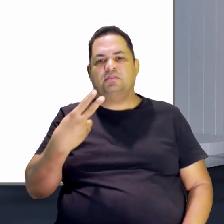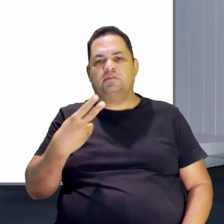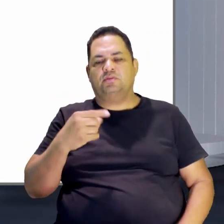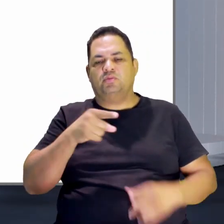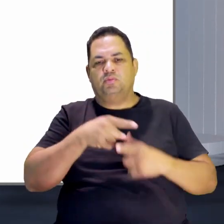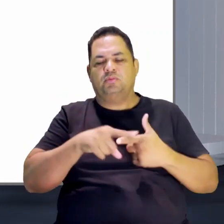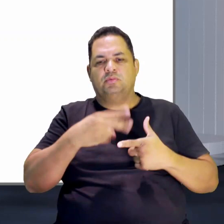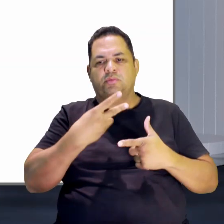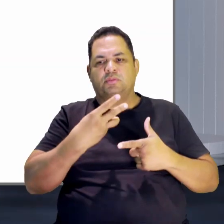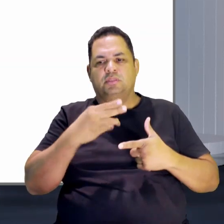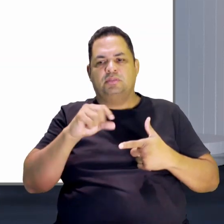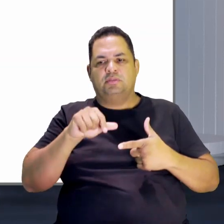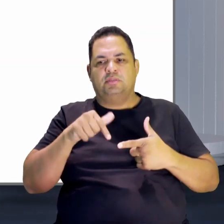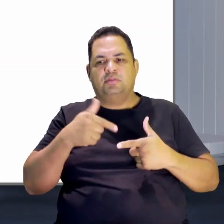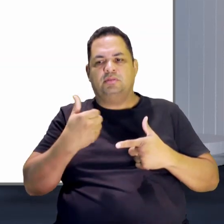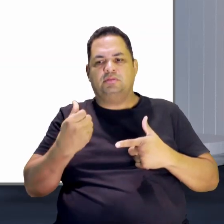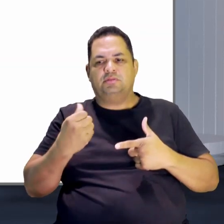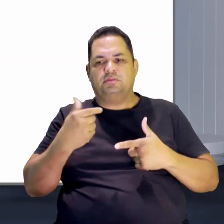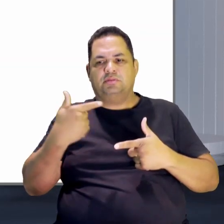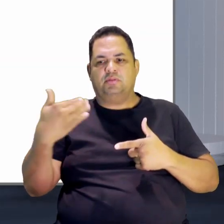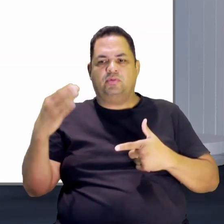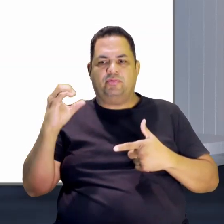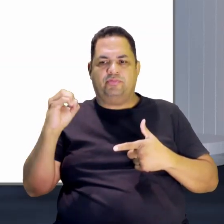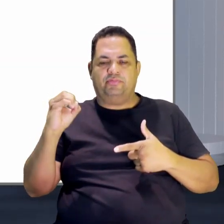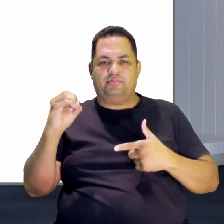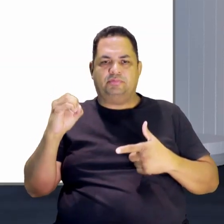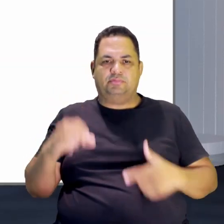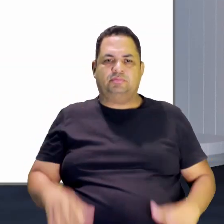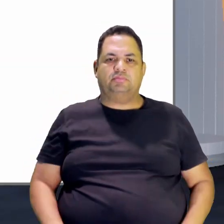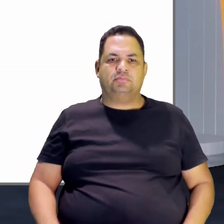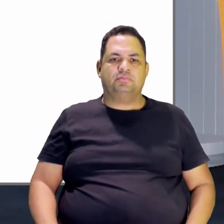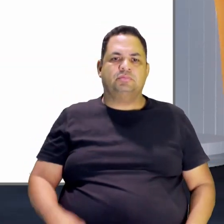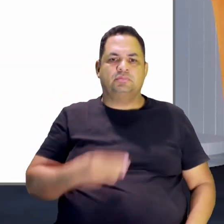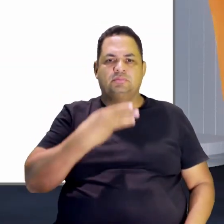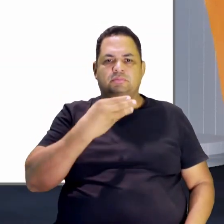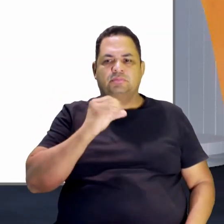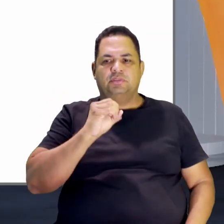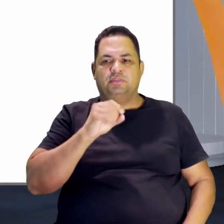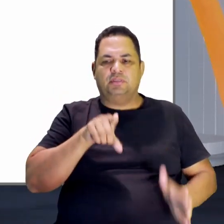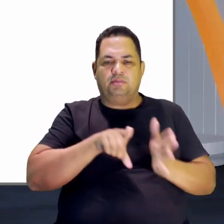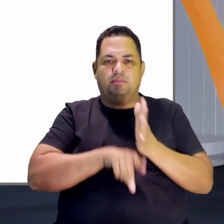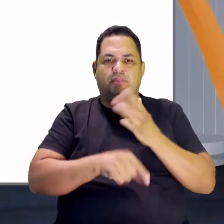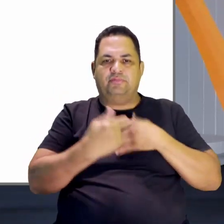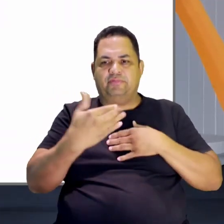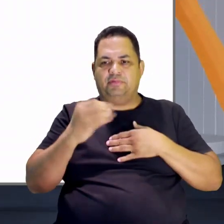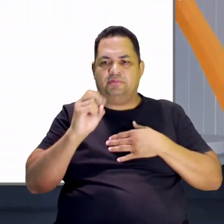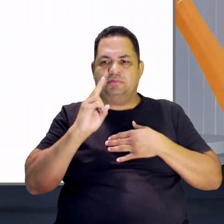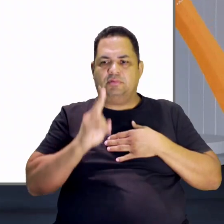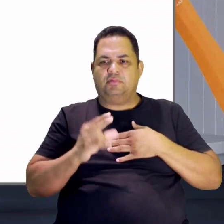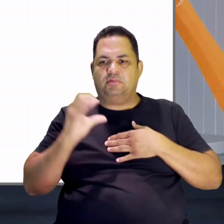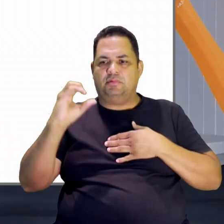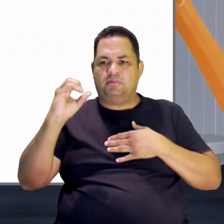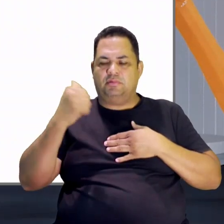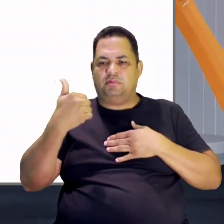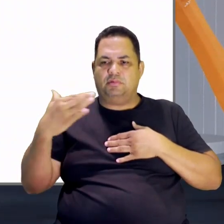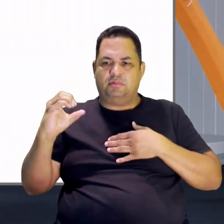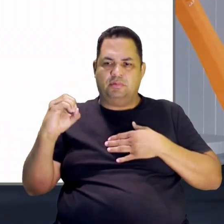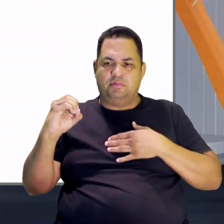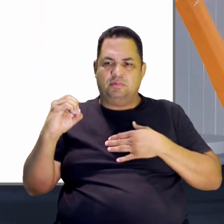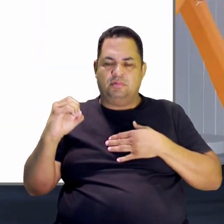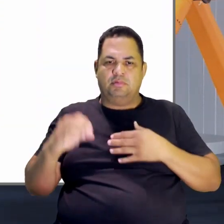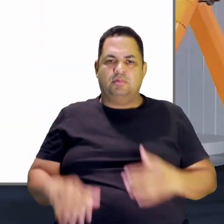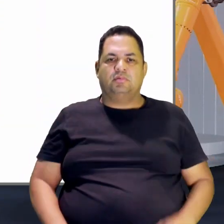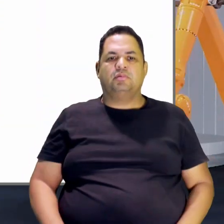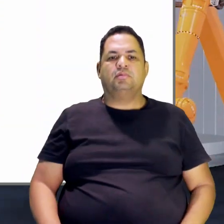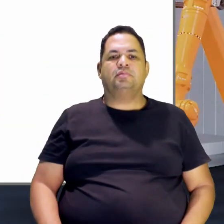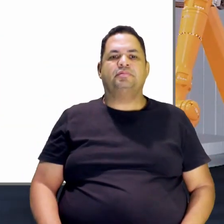por 3,6 é 20. 30 menos 20, 10. E 36 km por hora, que é a diferença de 108 com 72,